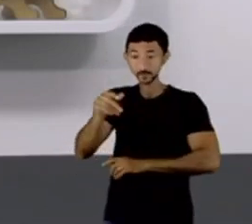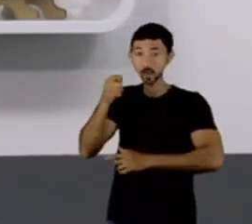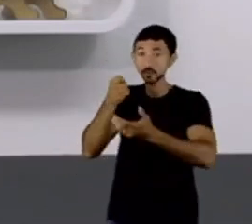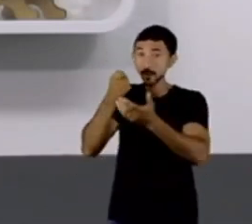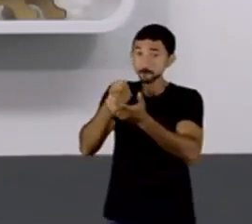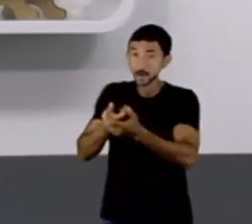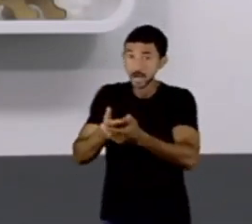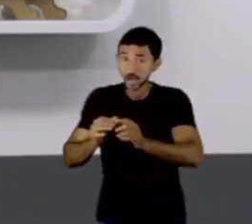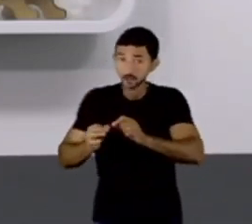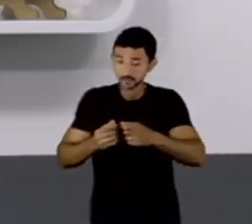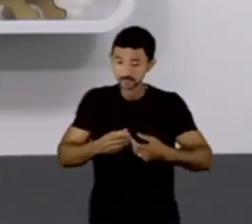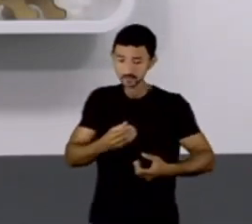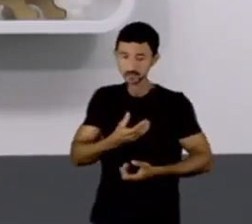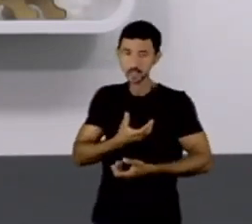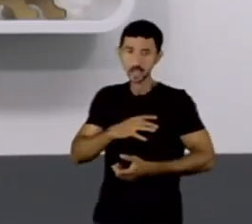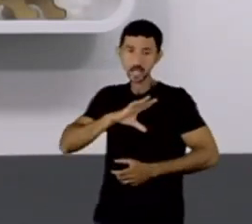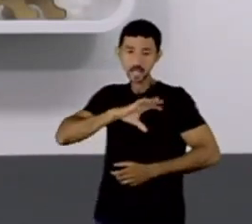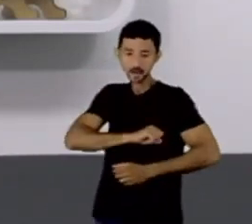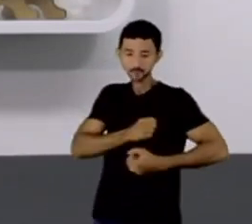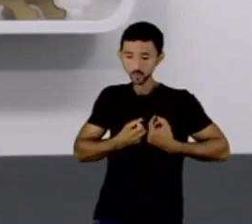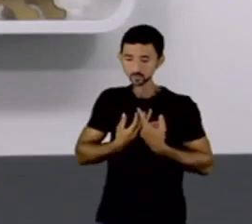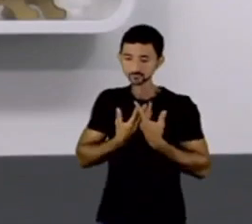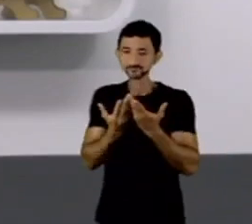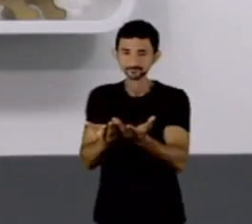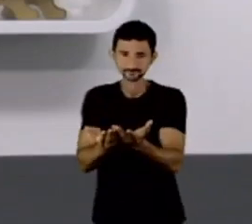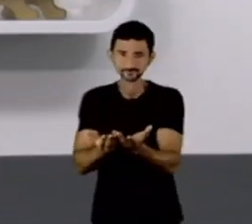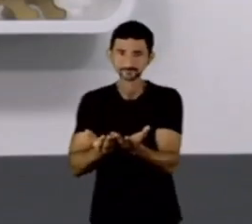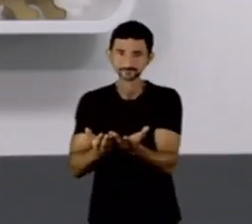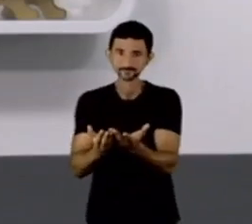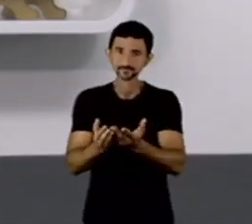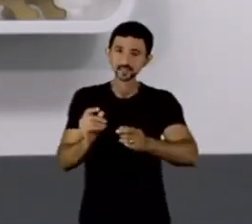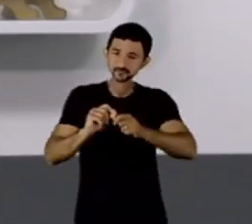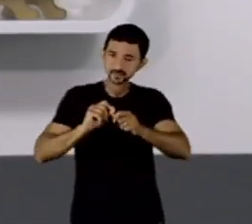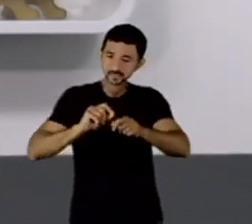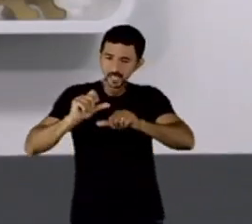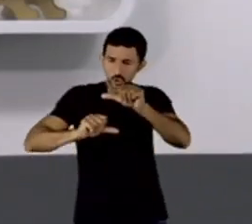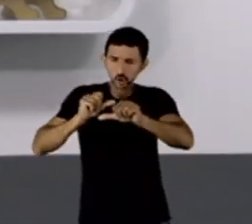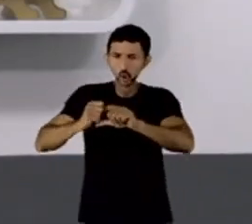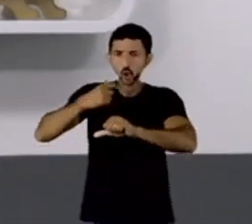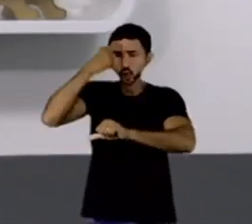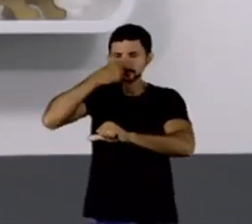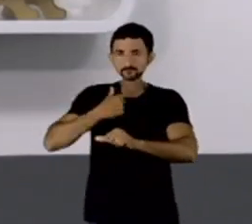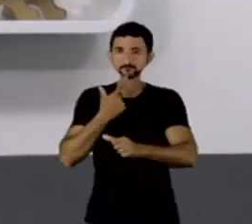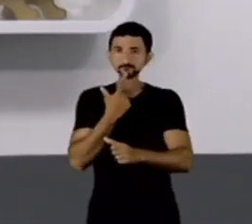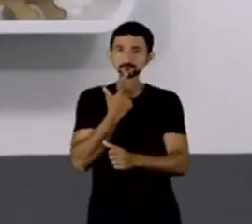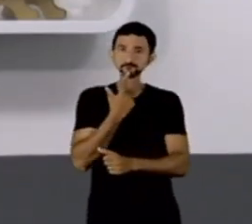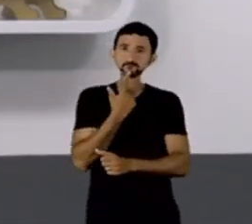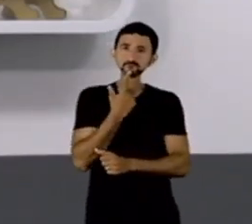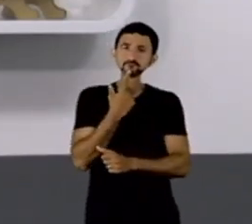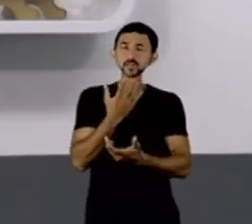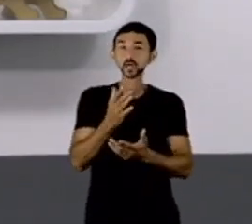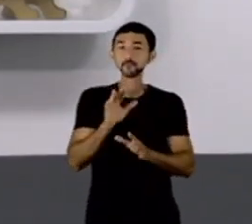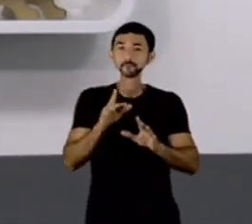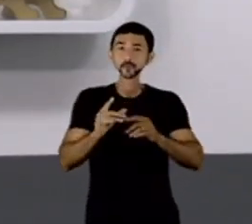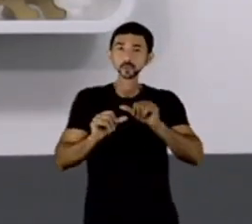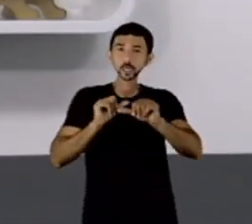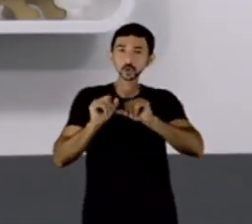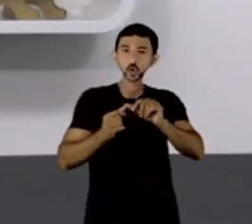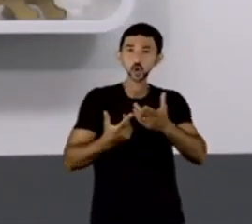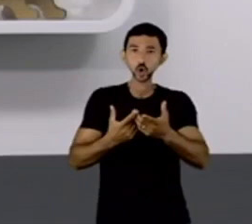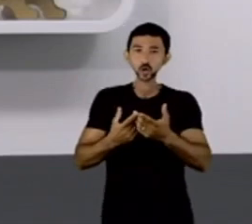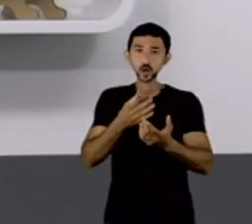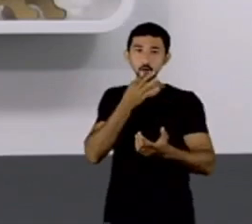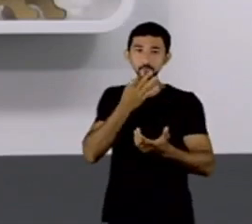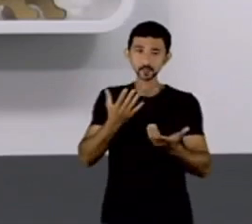as moedas do amor. Se você fizer isso, talvez você mude as suas expressões. Desculpa, talvez você mude a